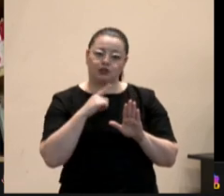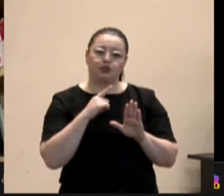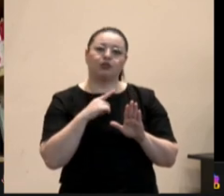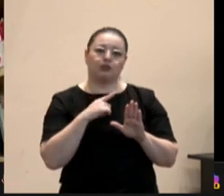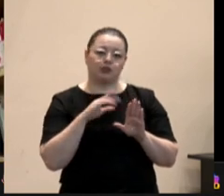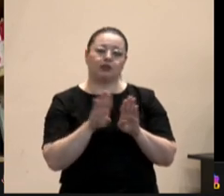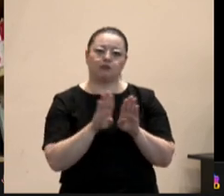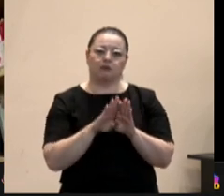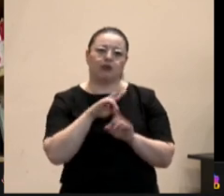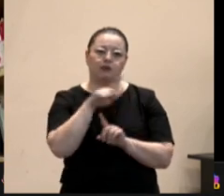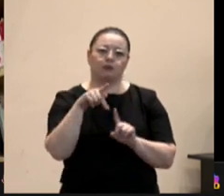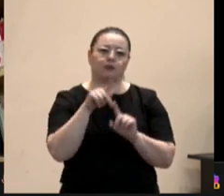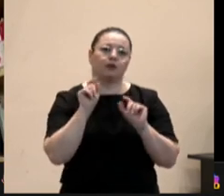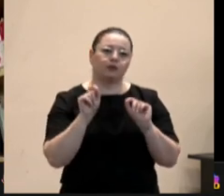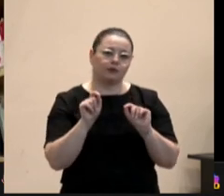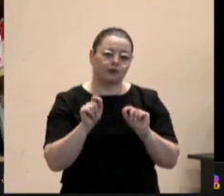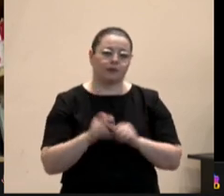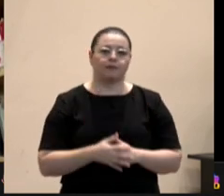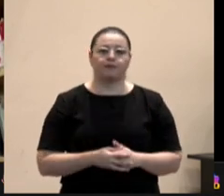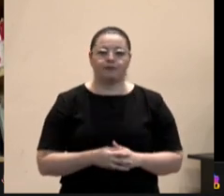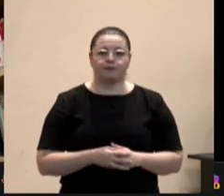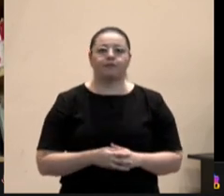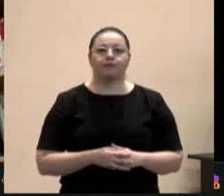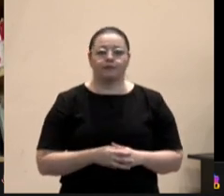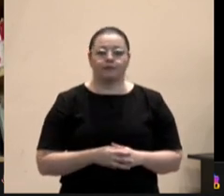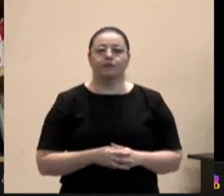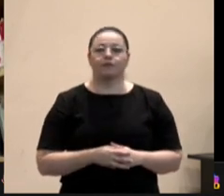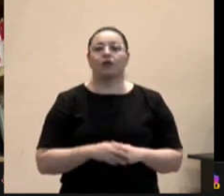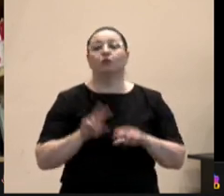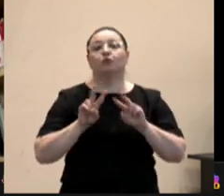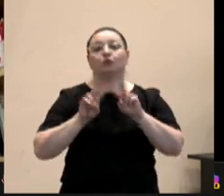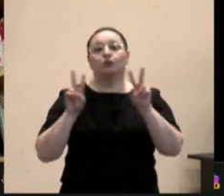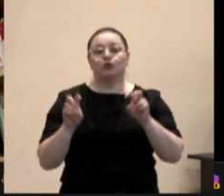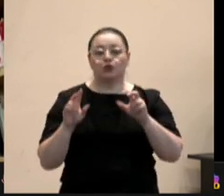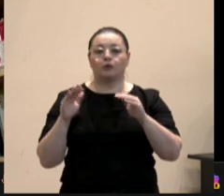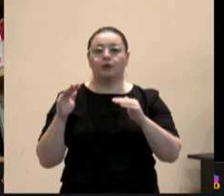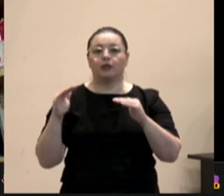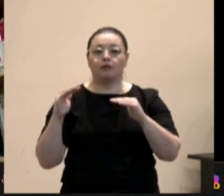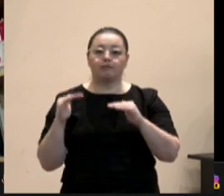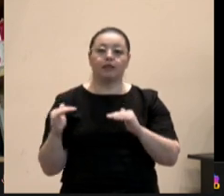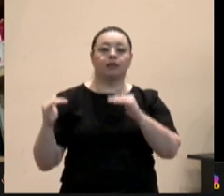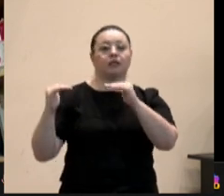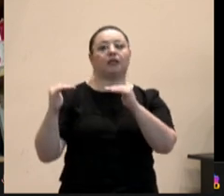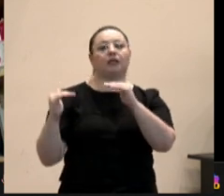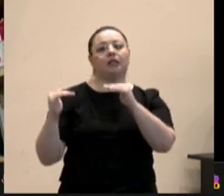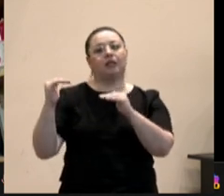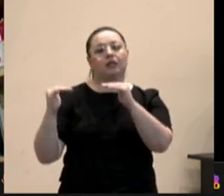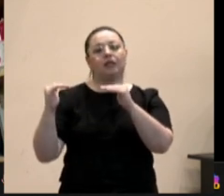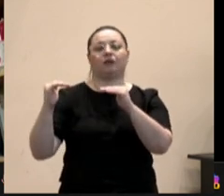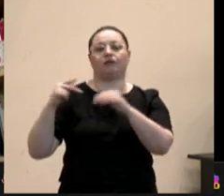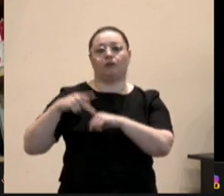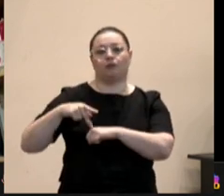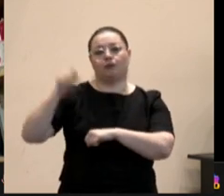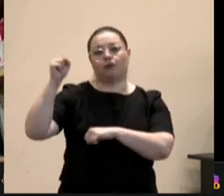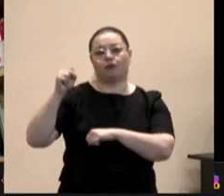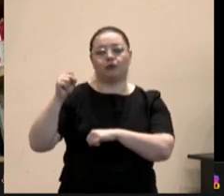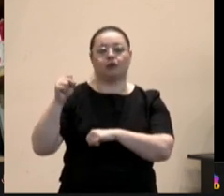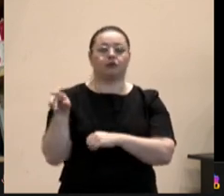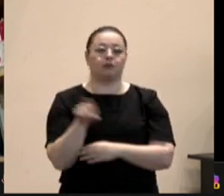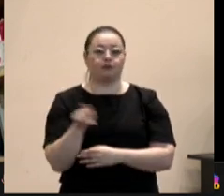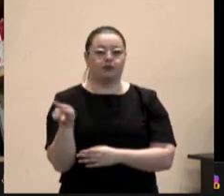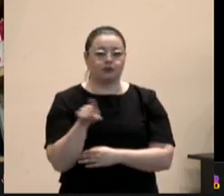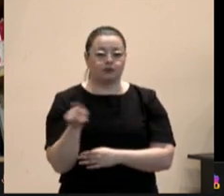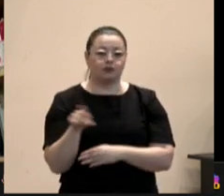plano, né, a questão da formação em nível de pós-graduação para professores, é isso que está posto,